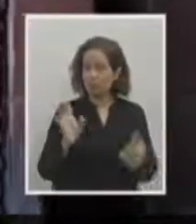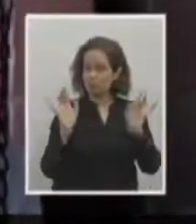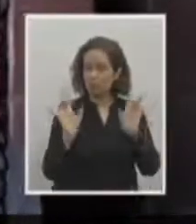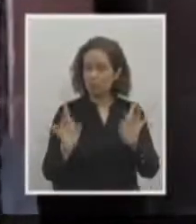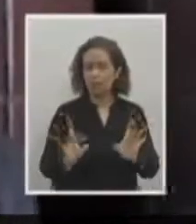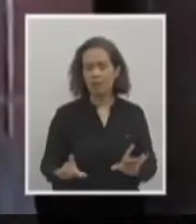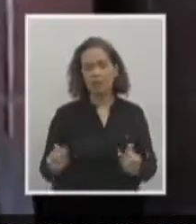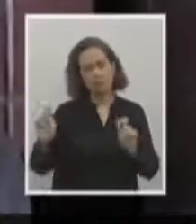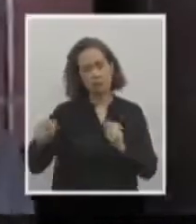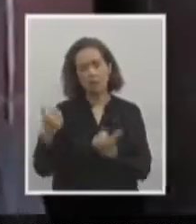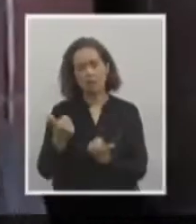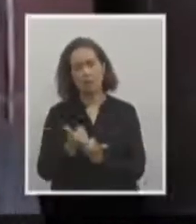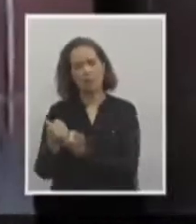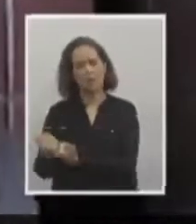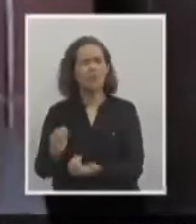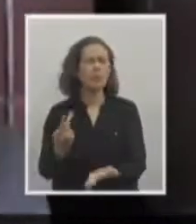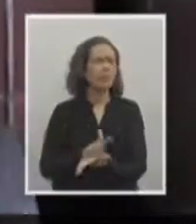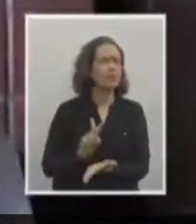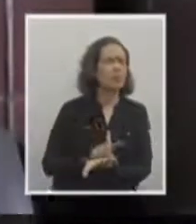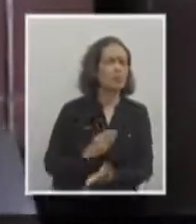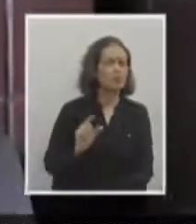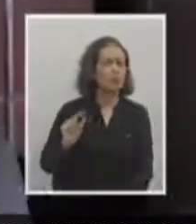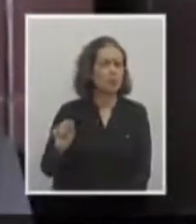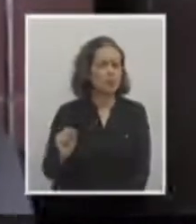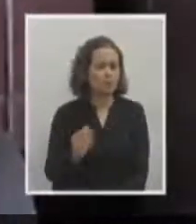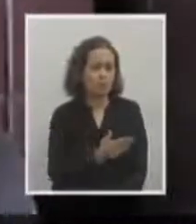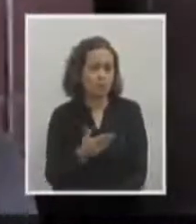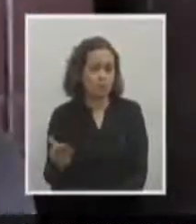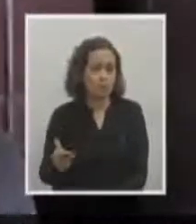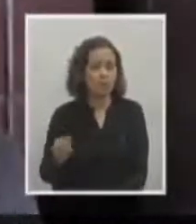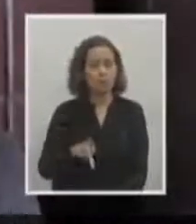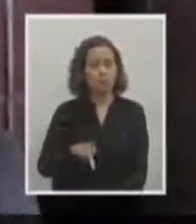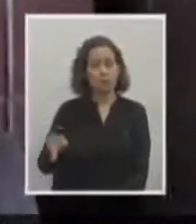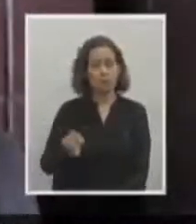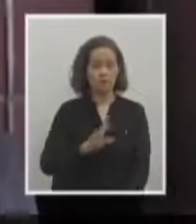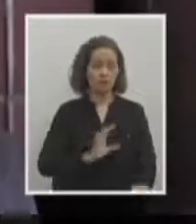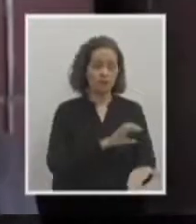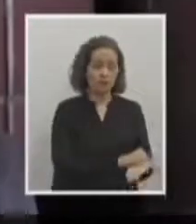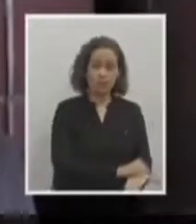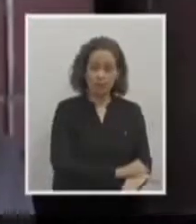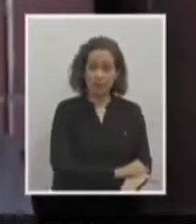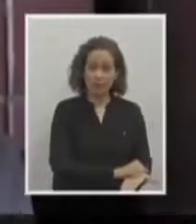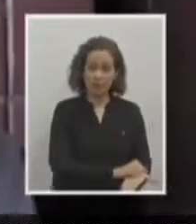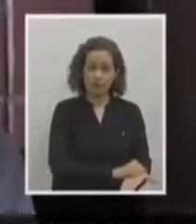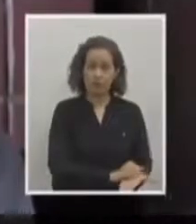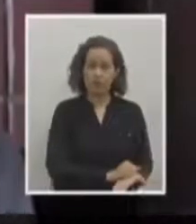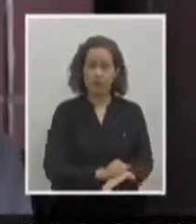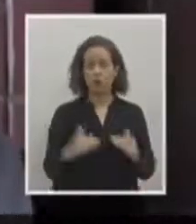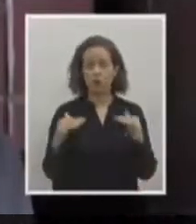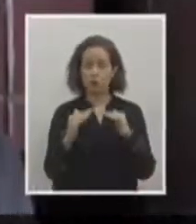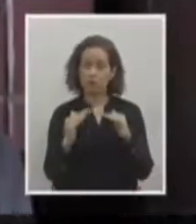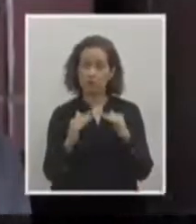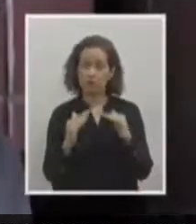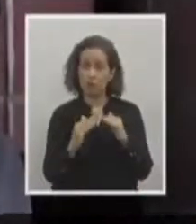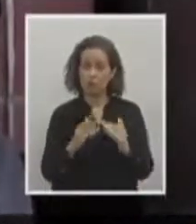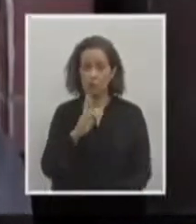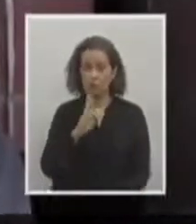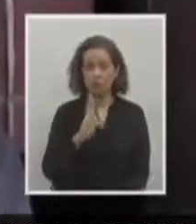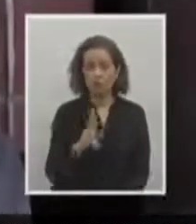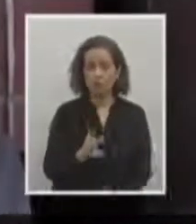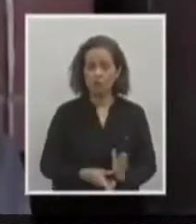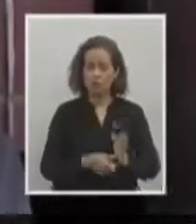apoio. Aí eu lembro a vocês que o professor efetivo, ele, de acordo com a resolução anterior, ele